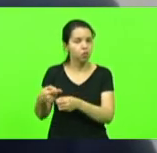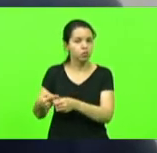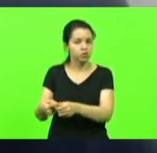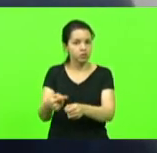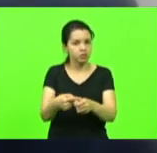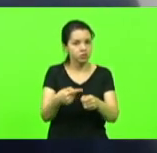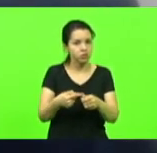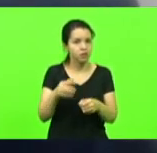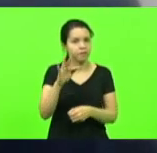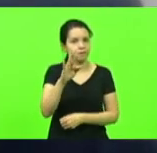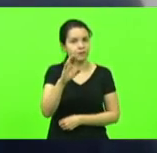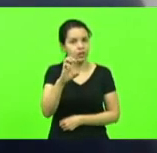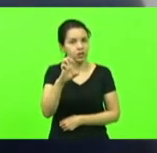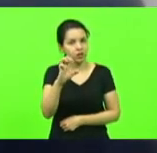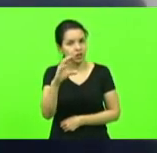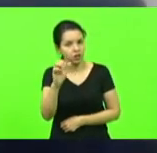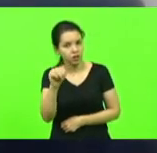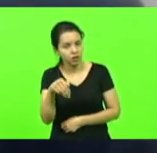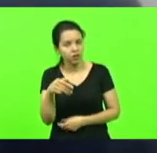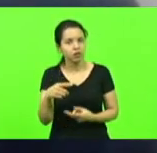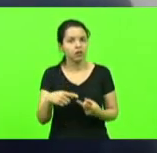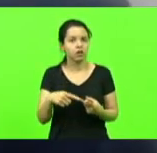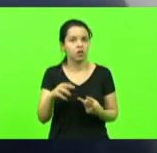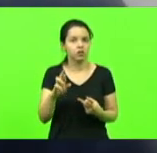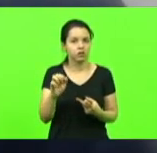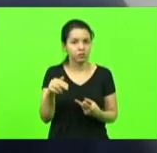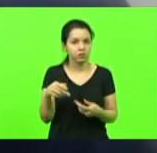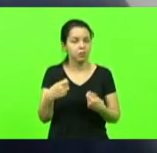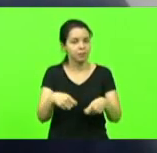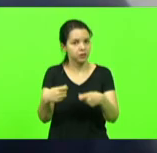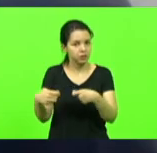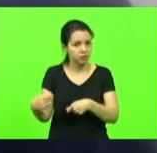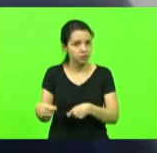FECAM, através do COSEMES, essas necessidades. Como é